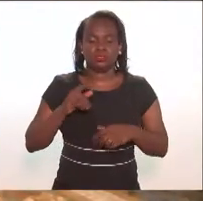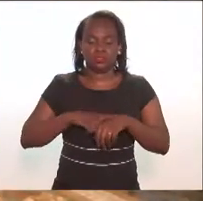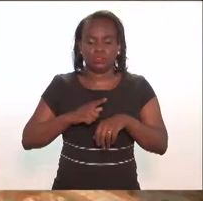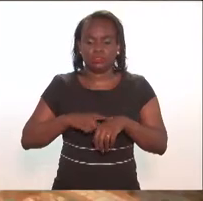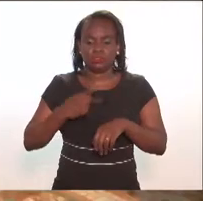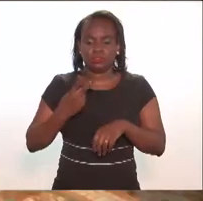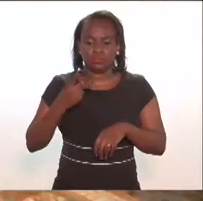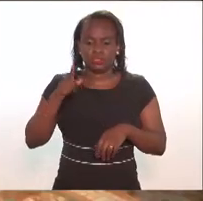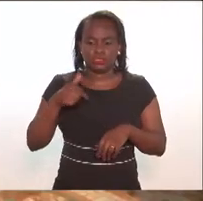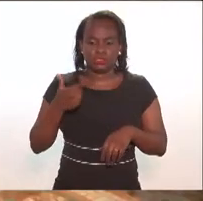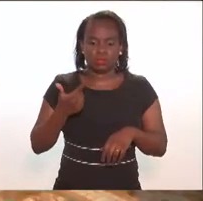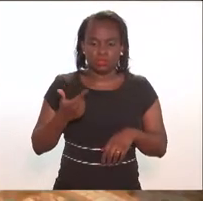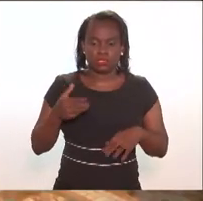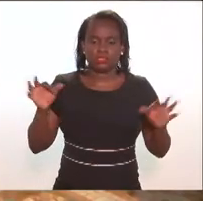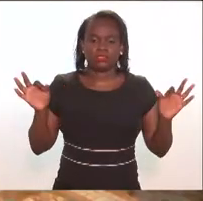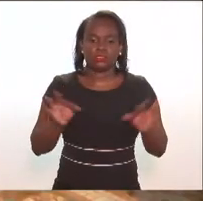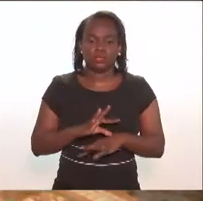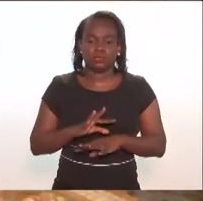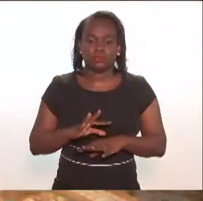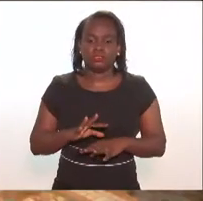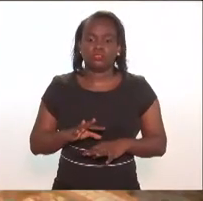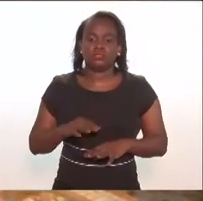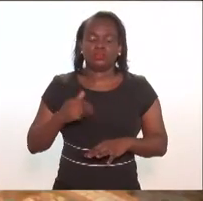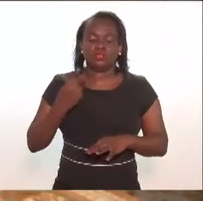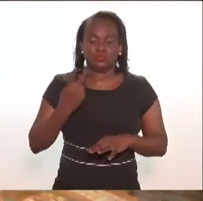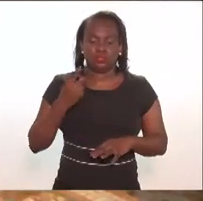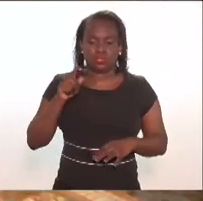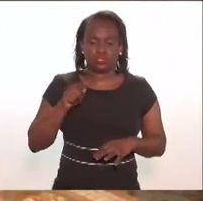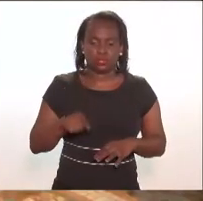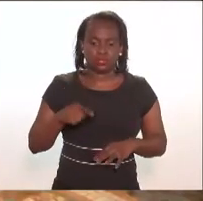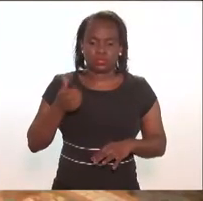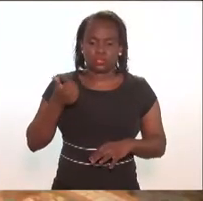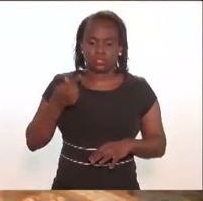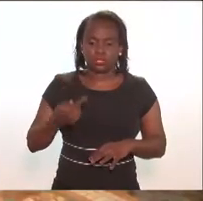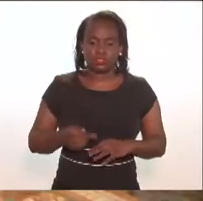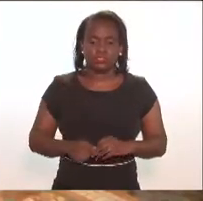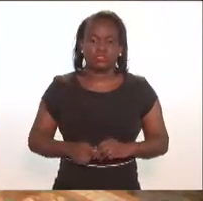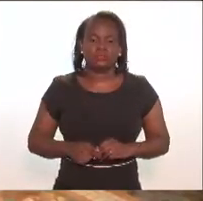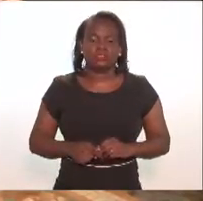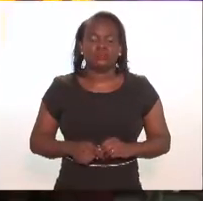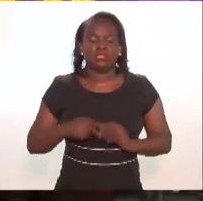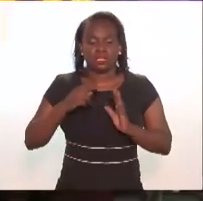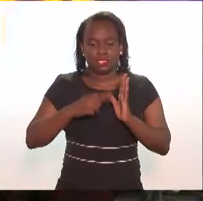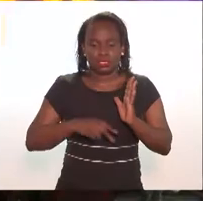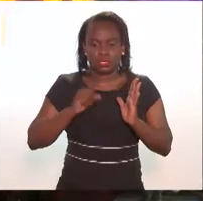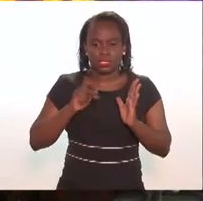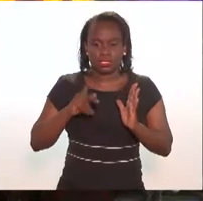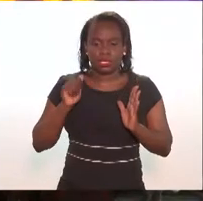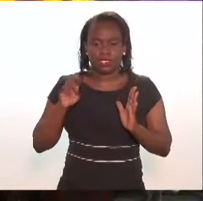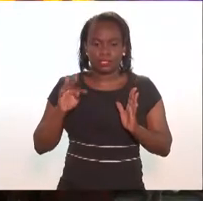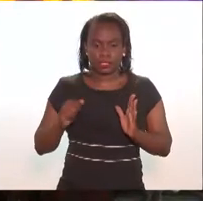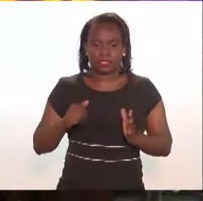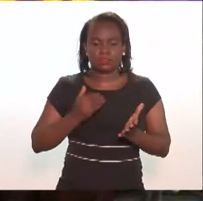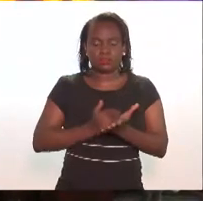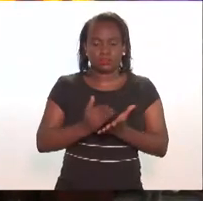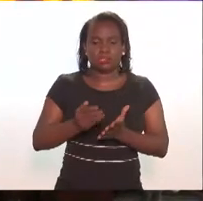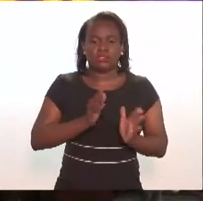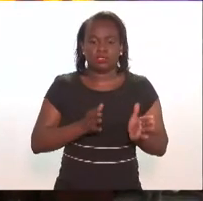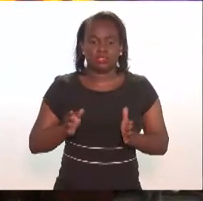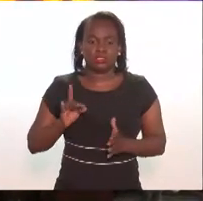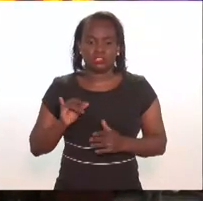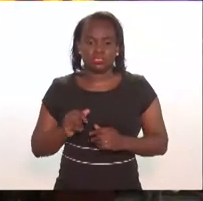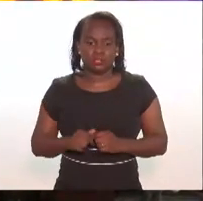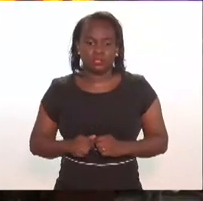14 horas e 12 minutos, encerrou-se às 14 horas e 17 minutos. Lida e aprovada a ata, passa-se à ordem do